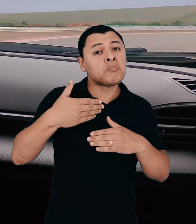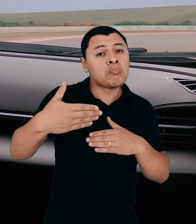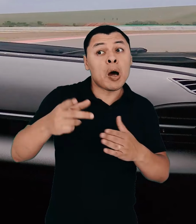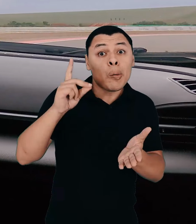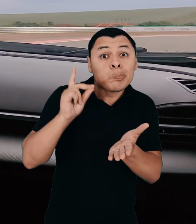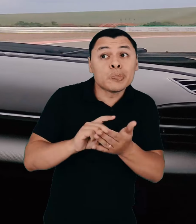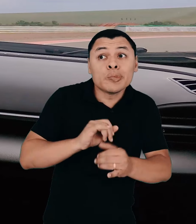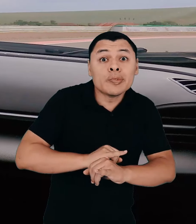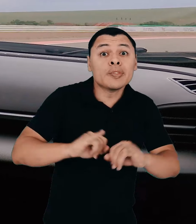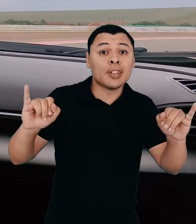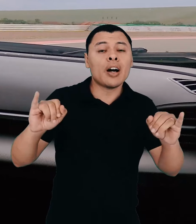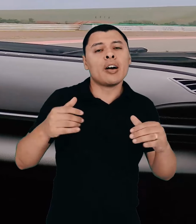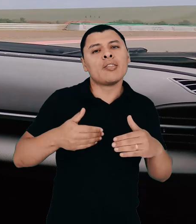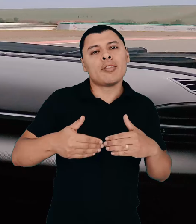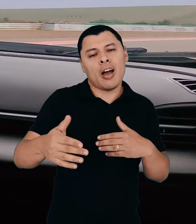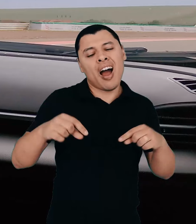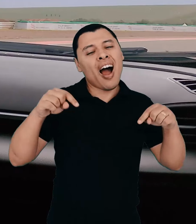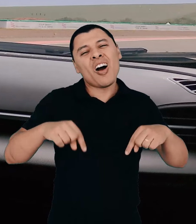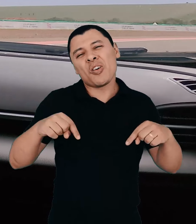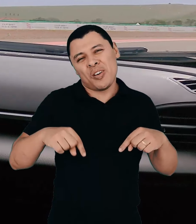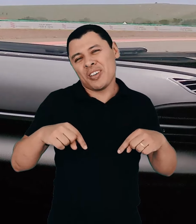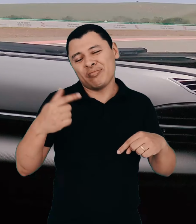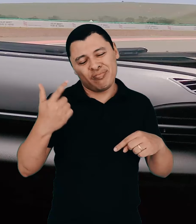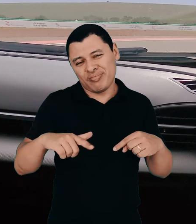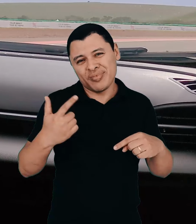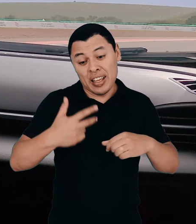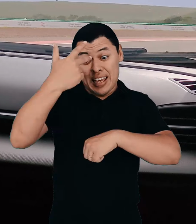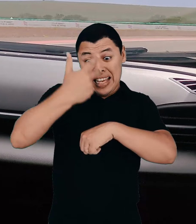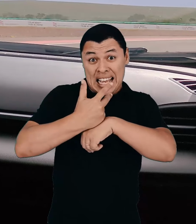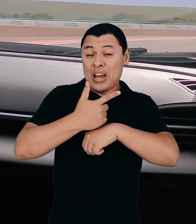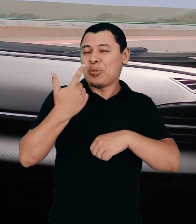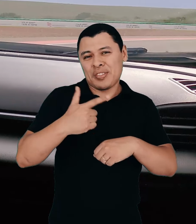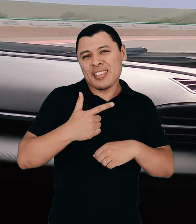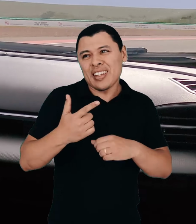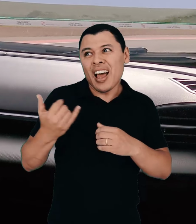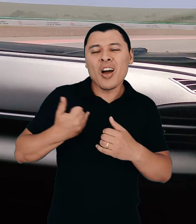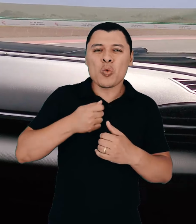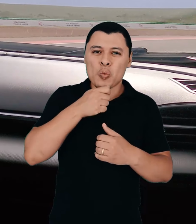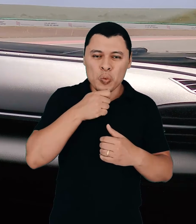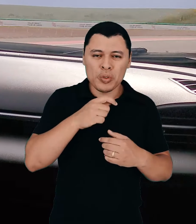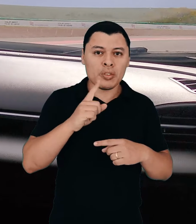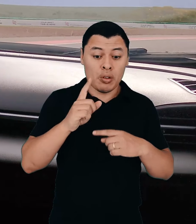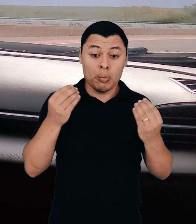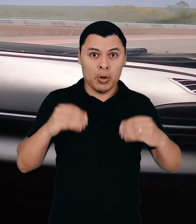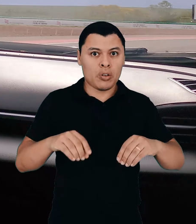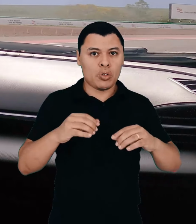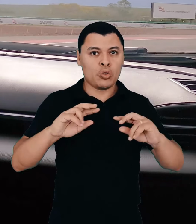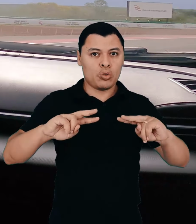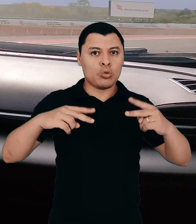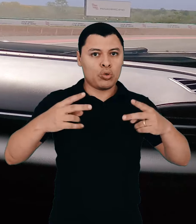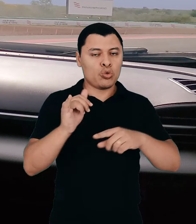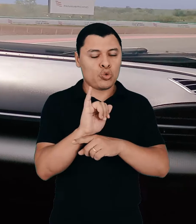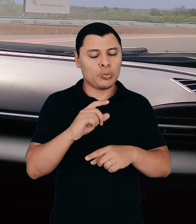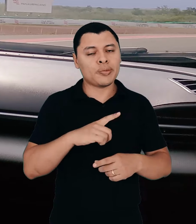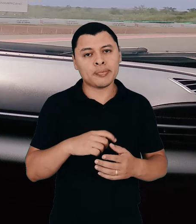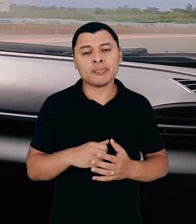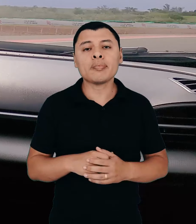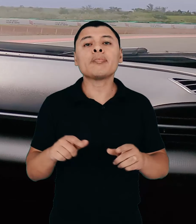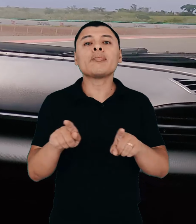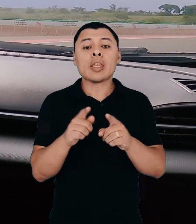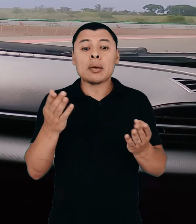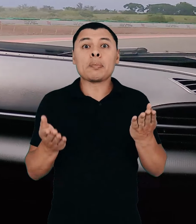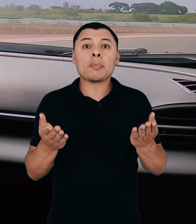essas informações que a gente não tinha aqui nesse momento a bordo. Outra informação que a gente não tem, por exemplo, é peso, né? Aqui eu estou supondo que a gente vai